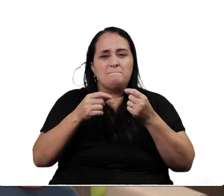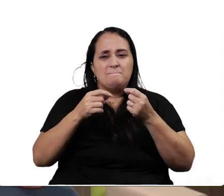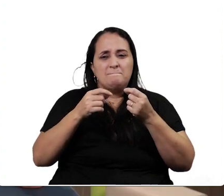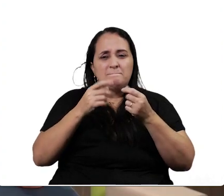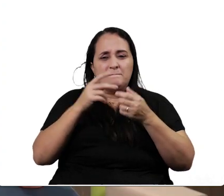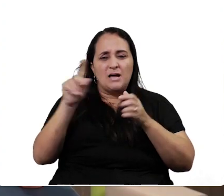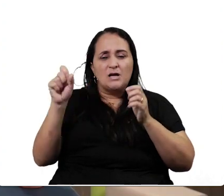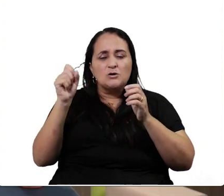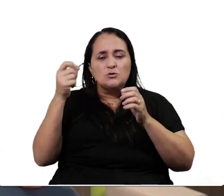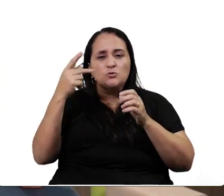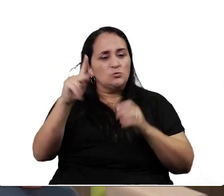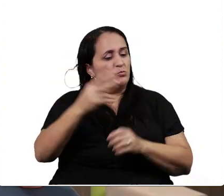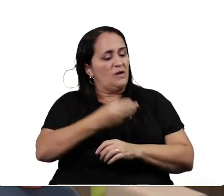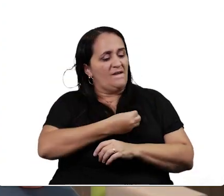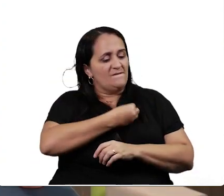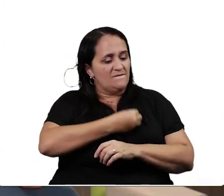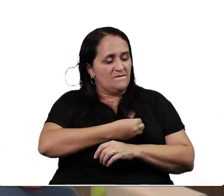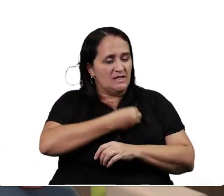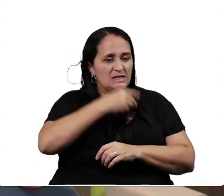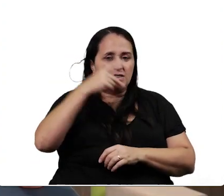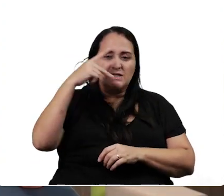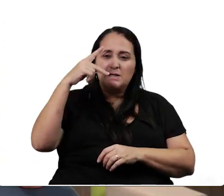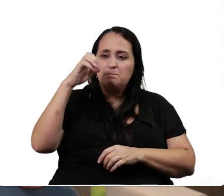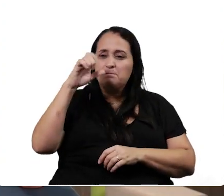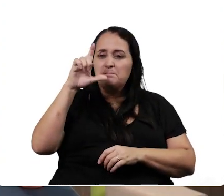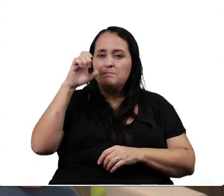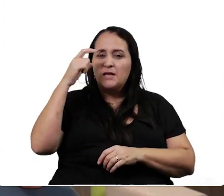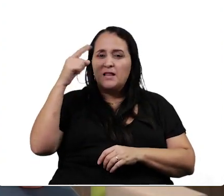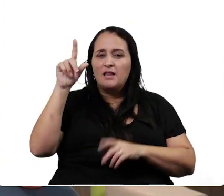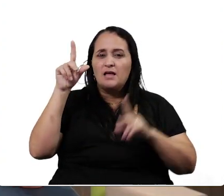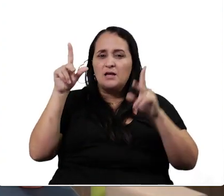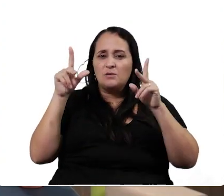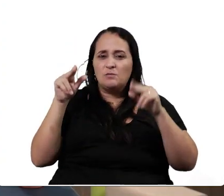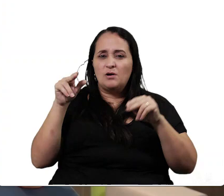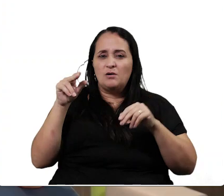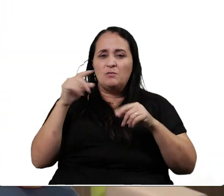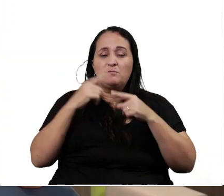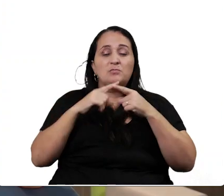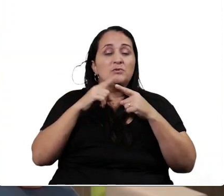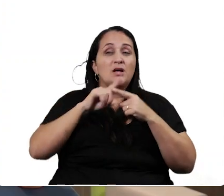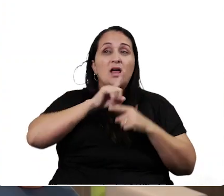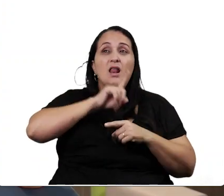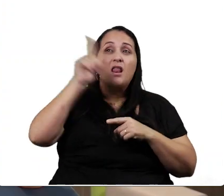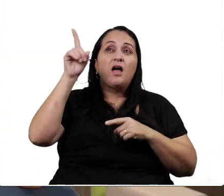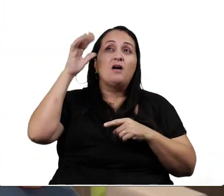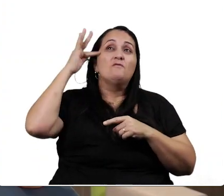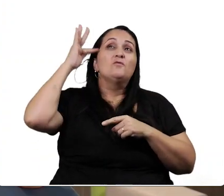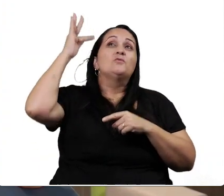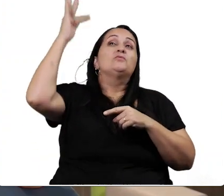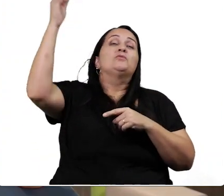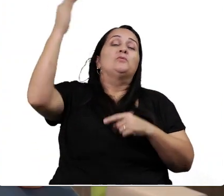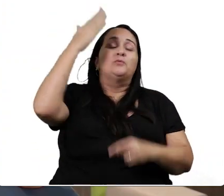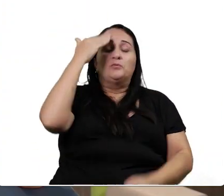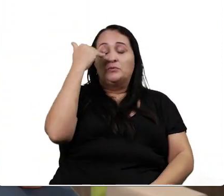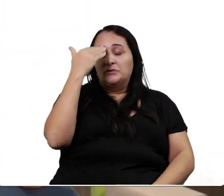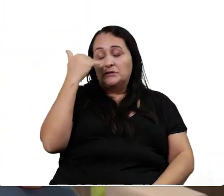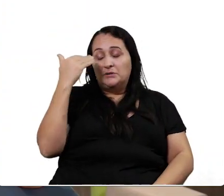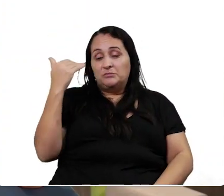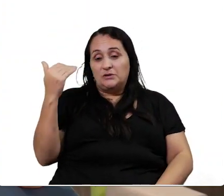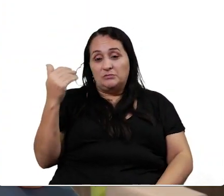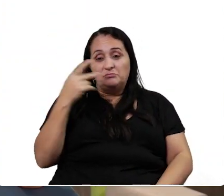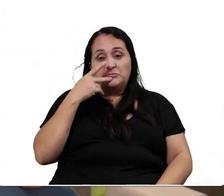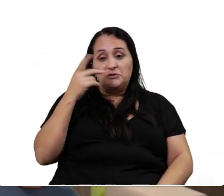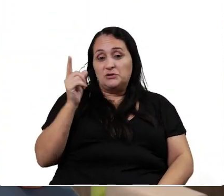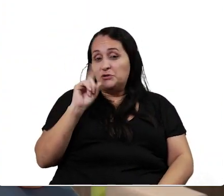se esforce, porque no sucesso você não vai lembrar nem como foi dolorida